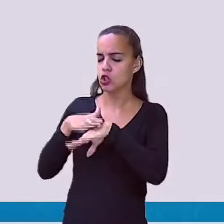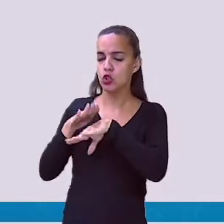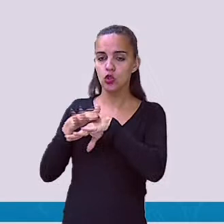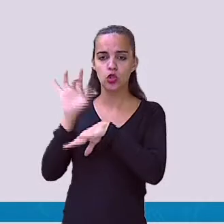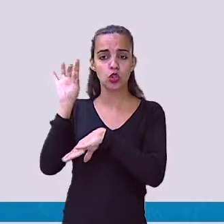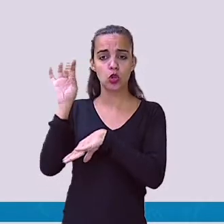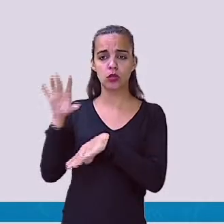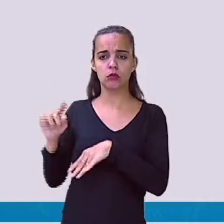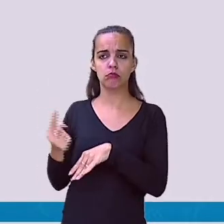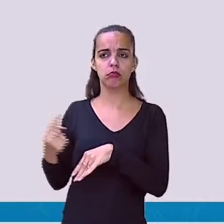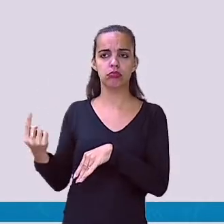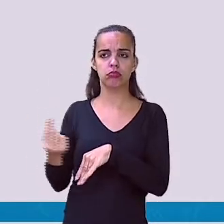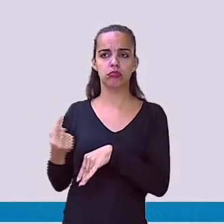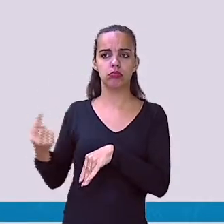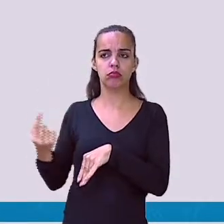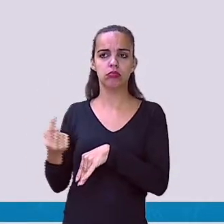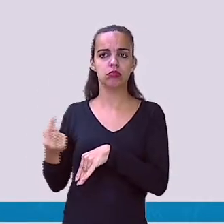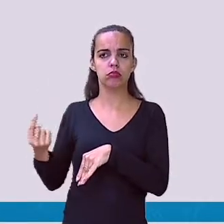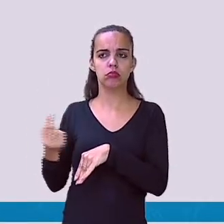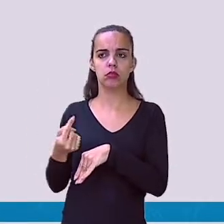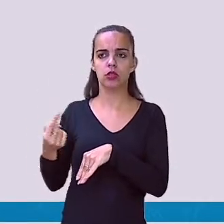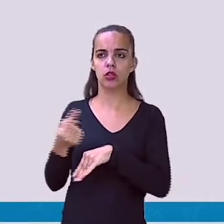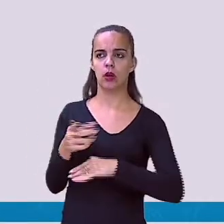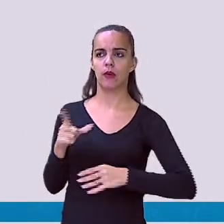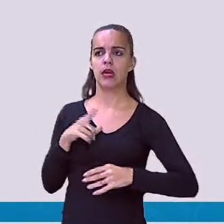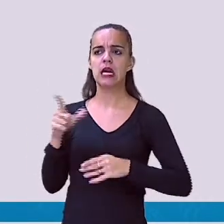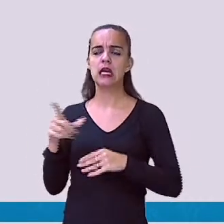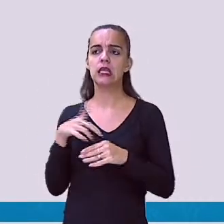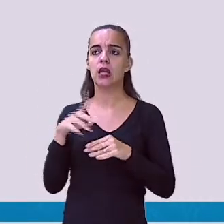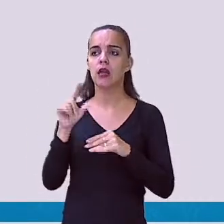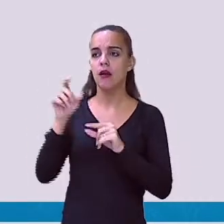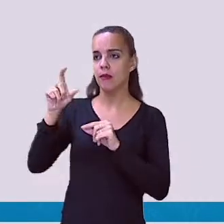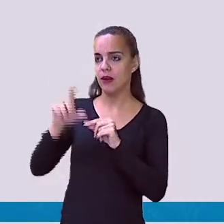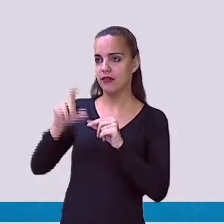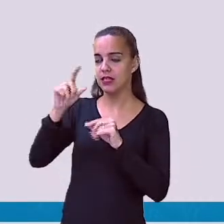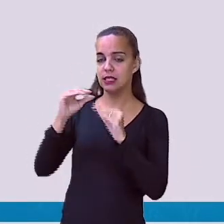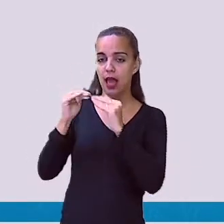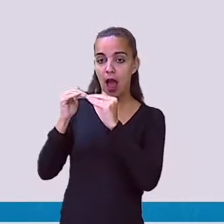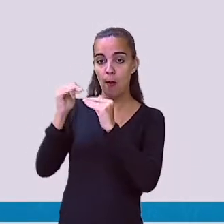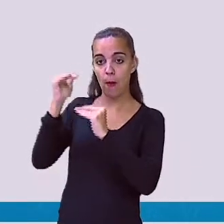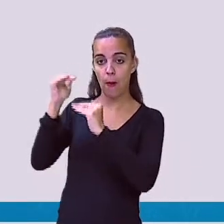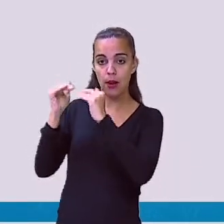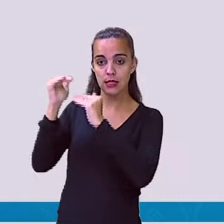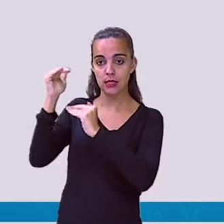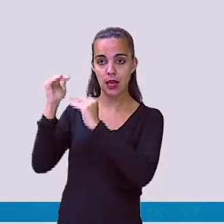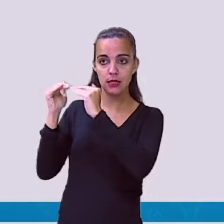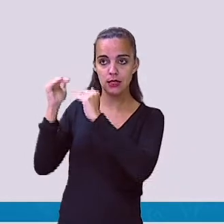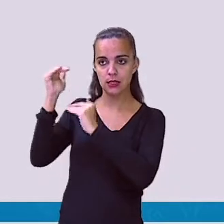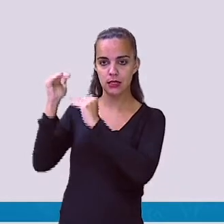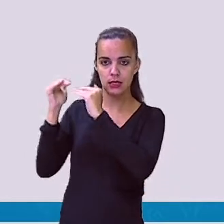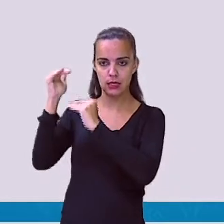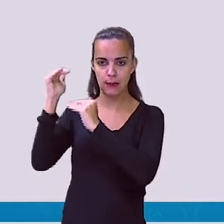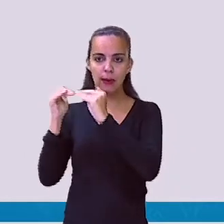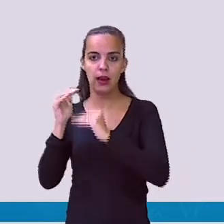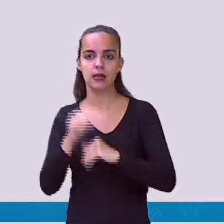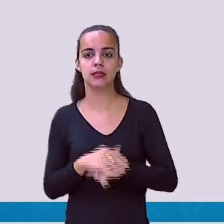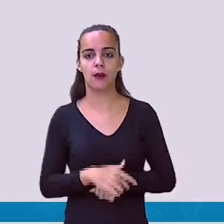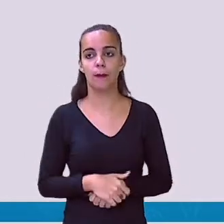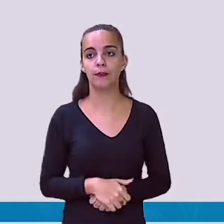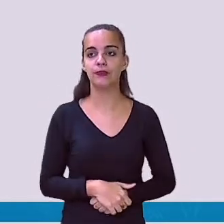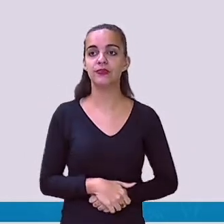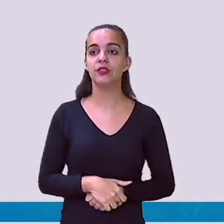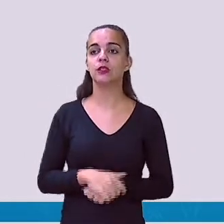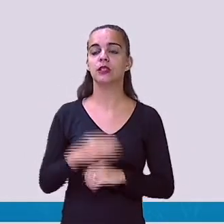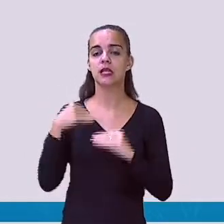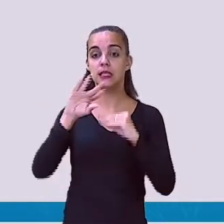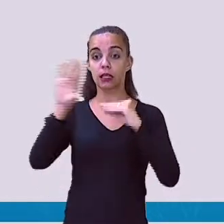de modo que proporcione a separação dos componentes ali do sangue,